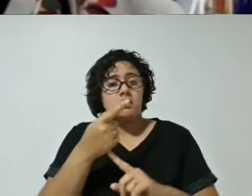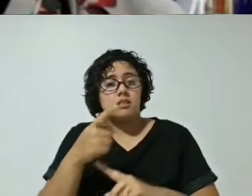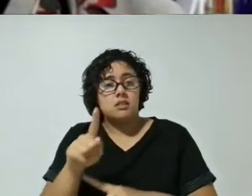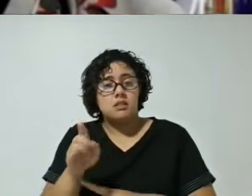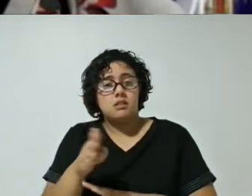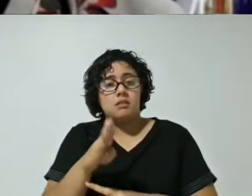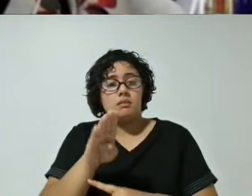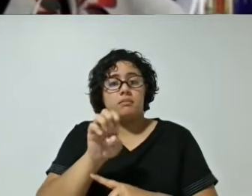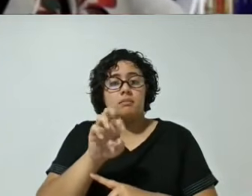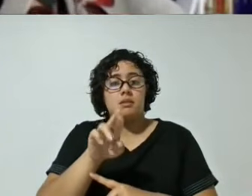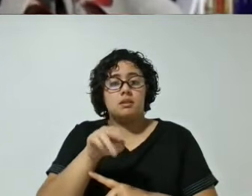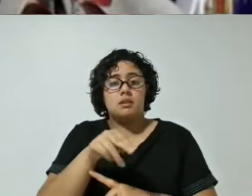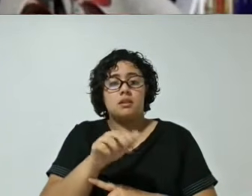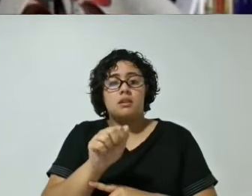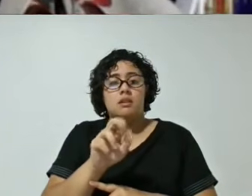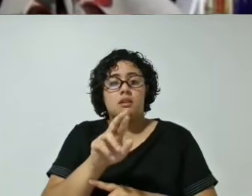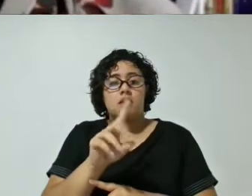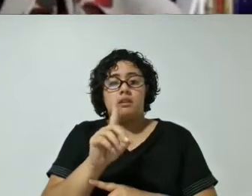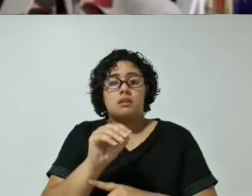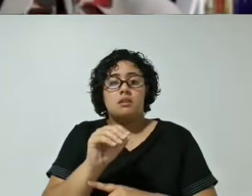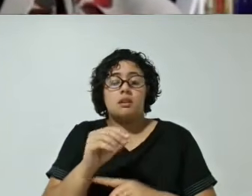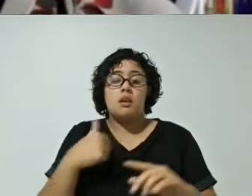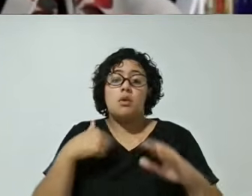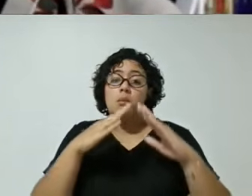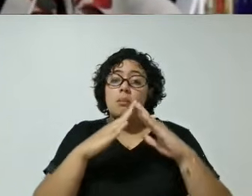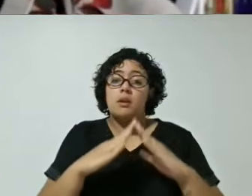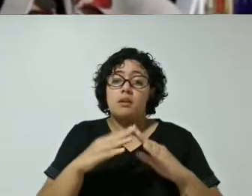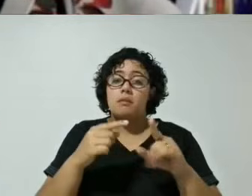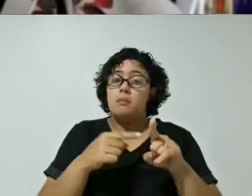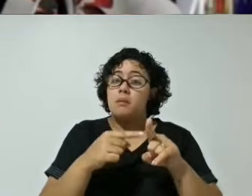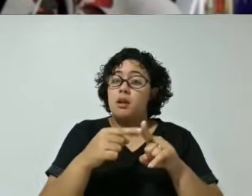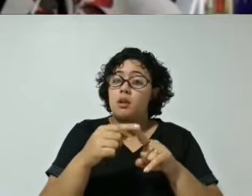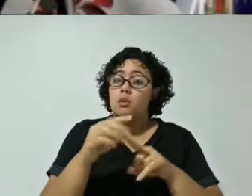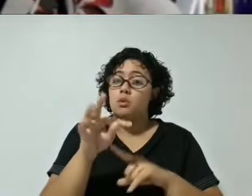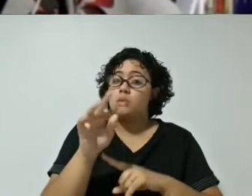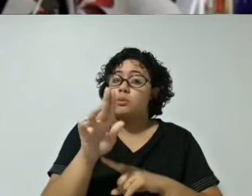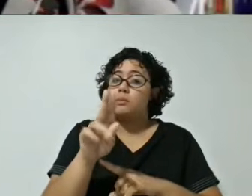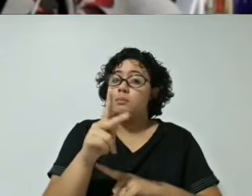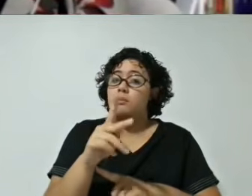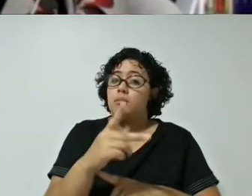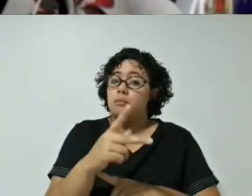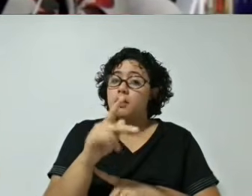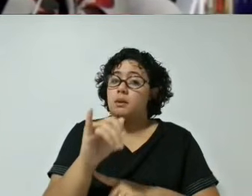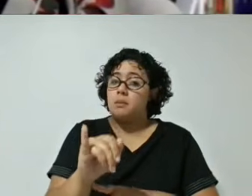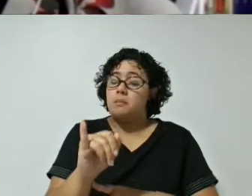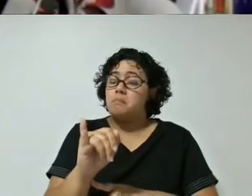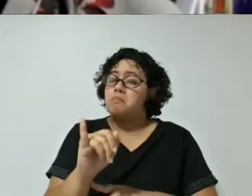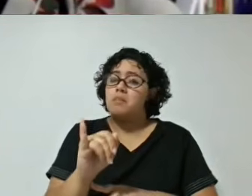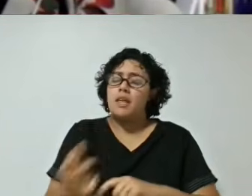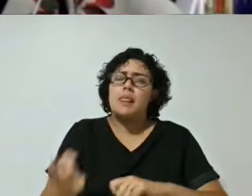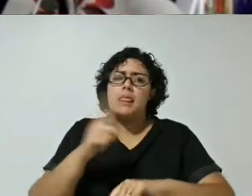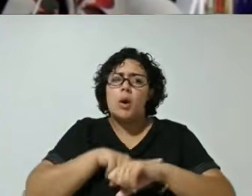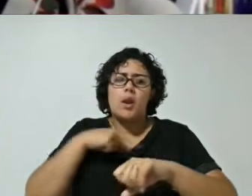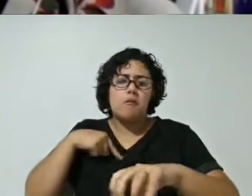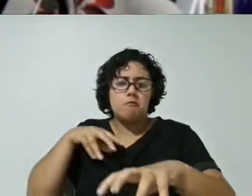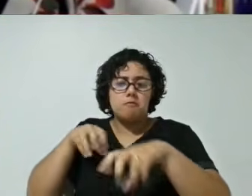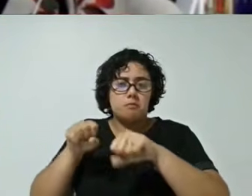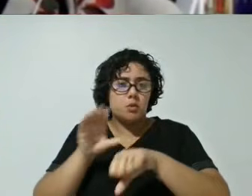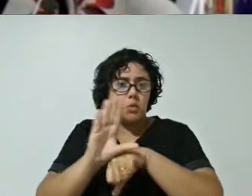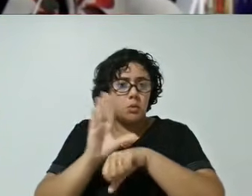Tupi. Mas então, Tá. assim que eu me formei,